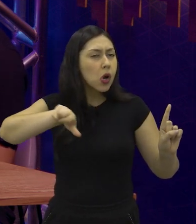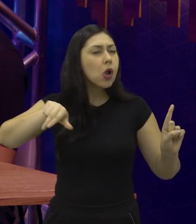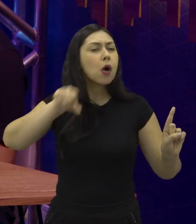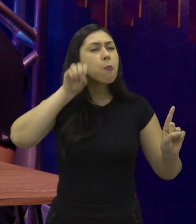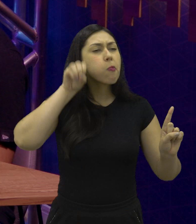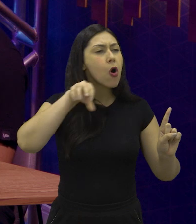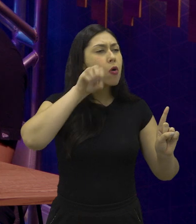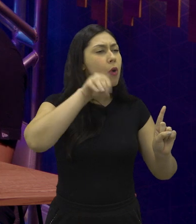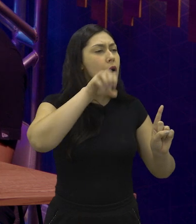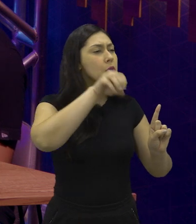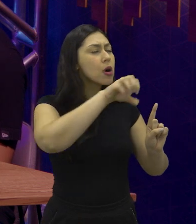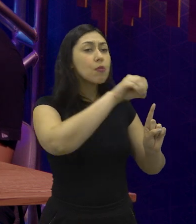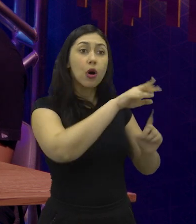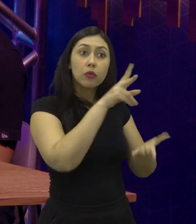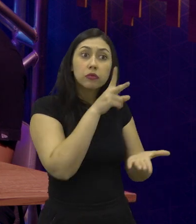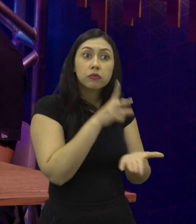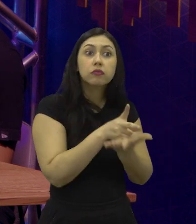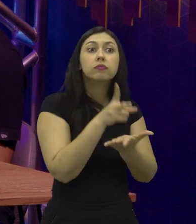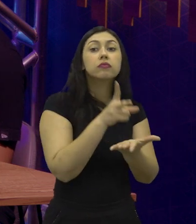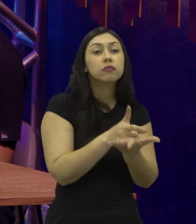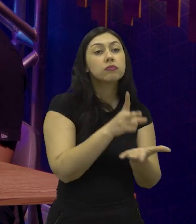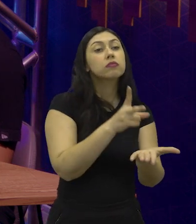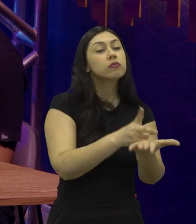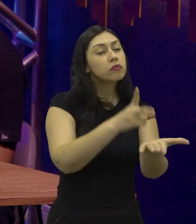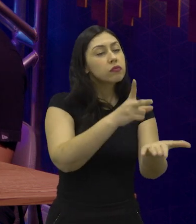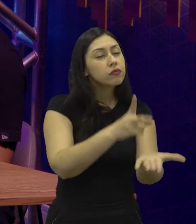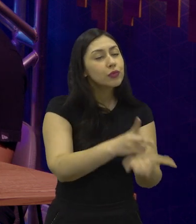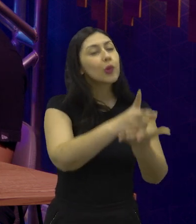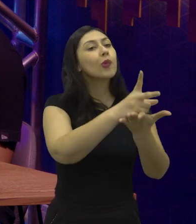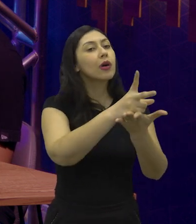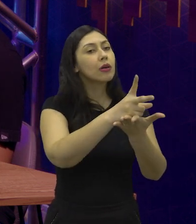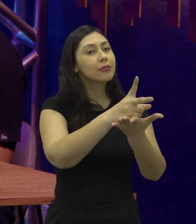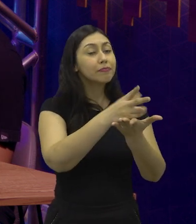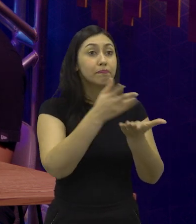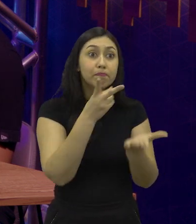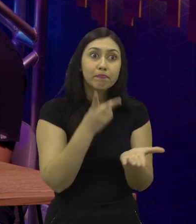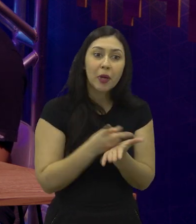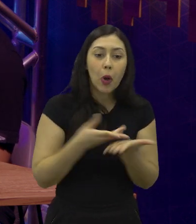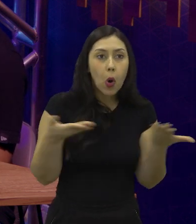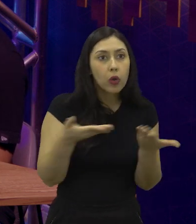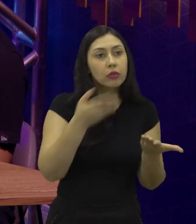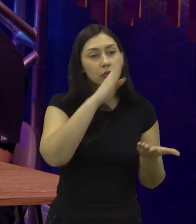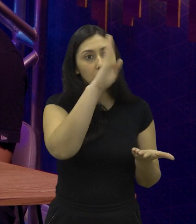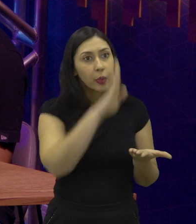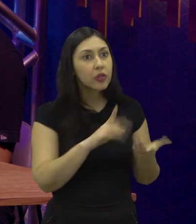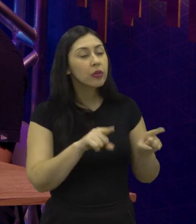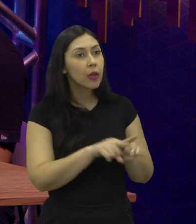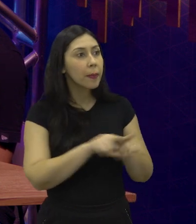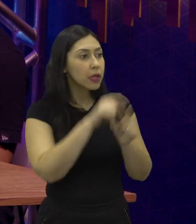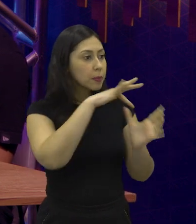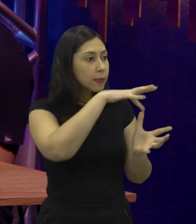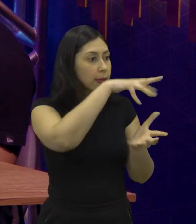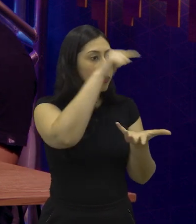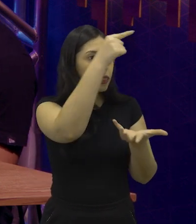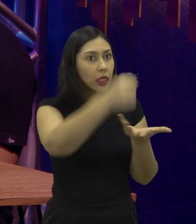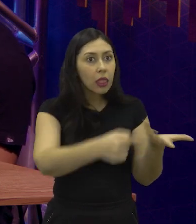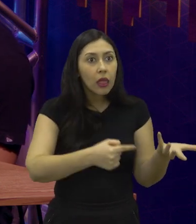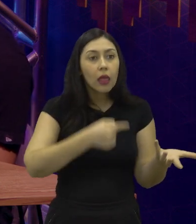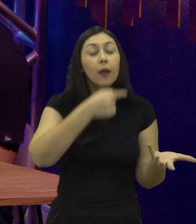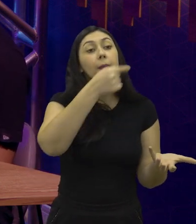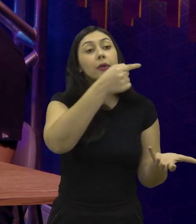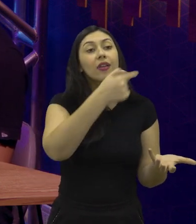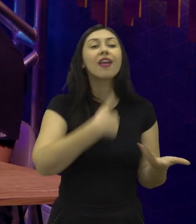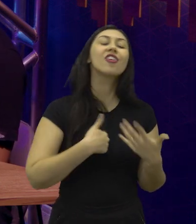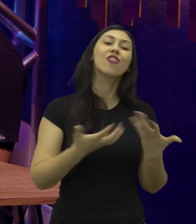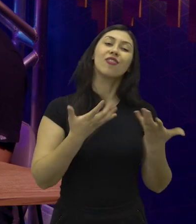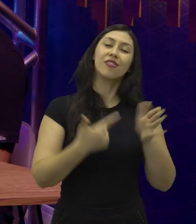muita coisa que permanece atual, não só no Brasil, mas, né, ao redor do mundo.